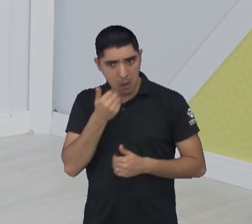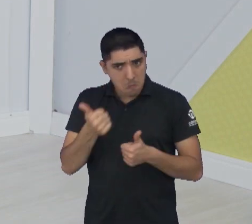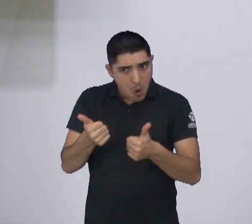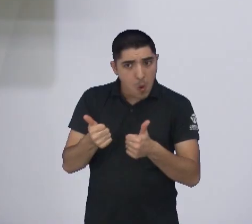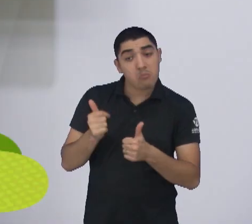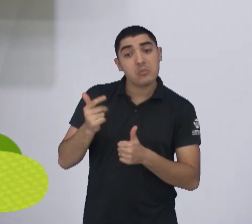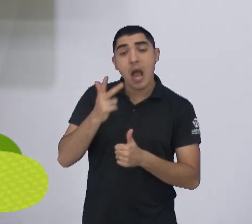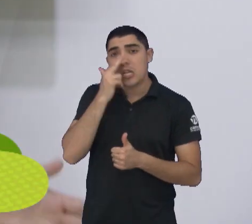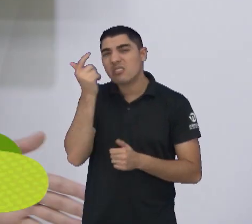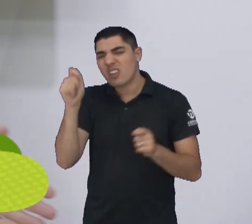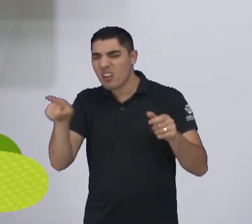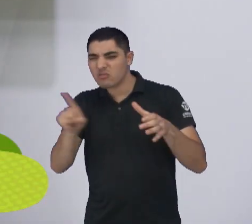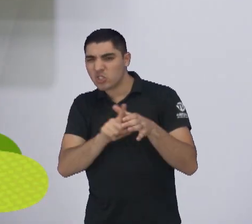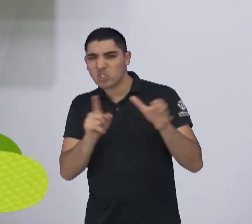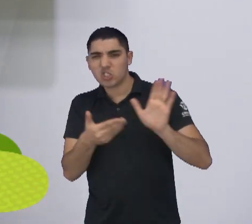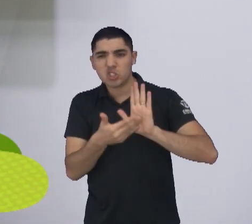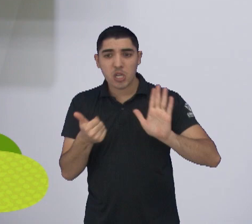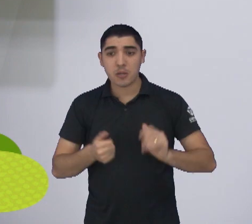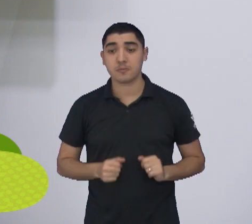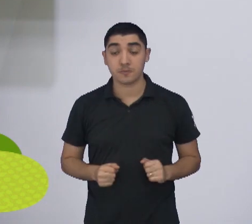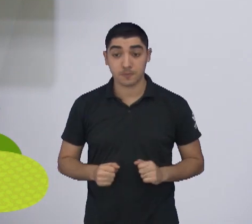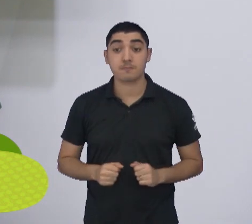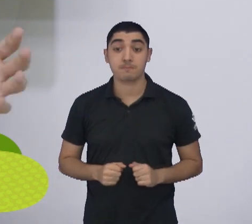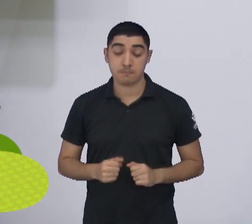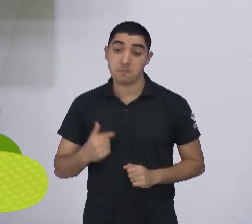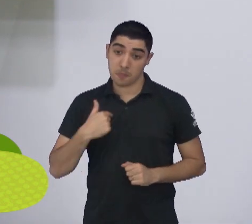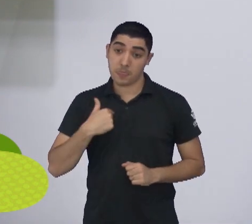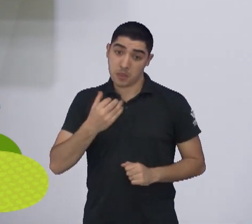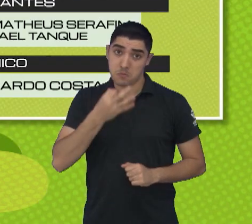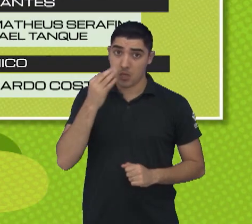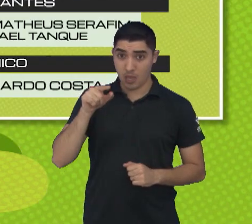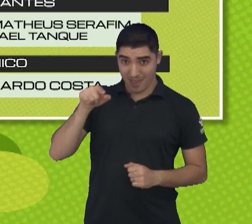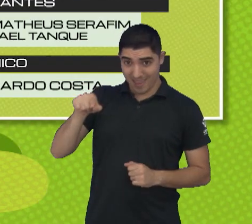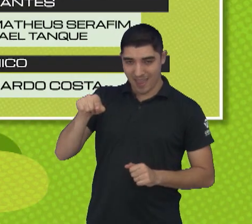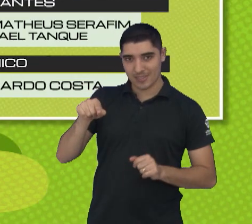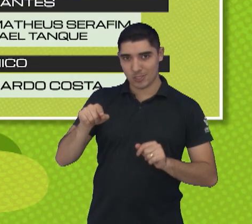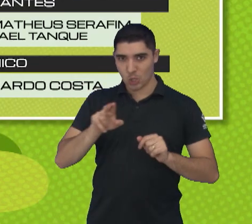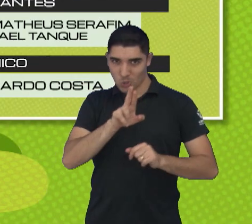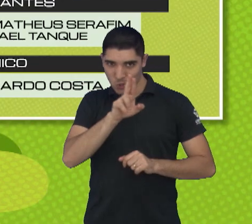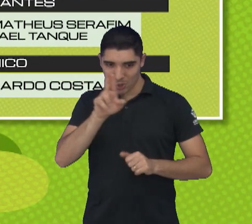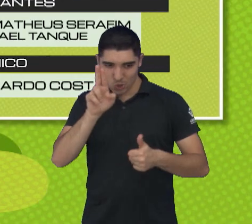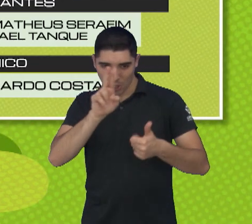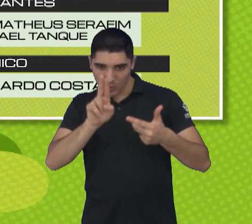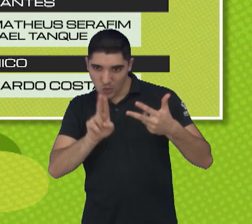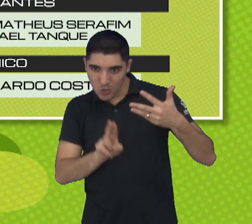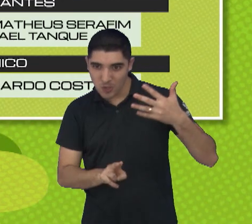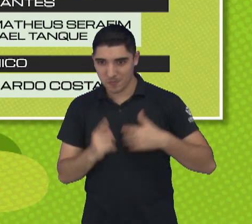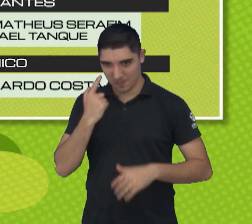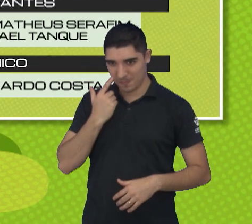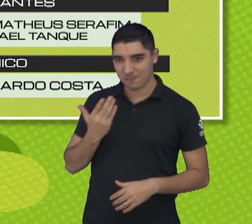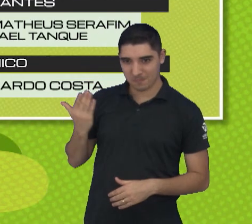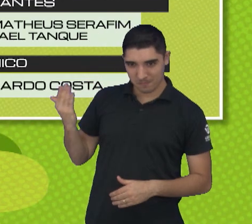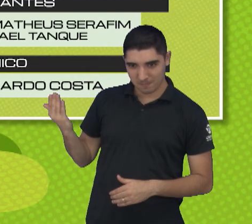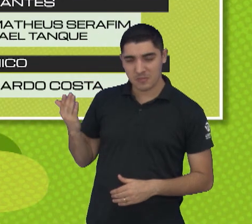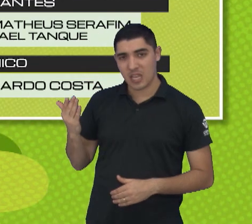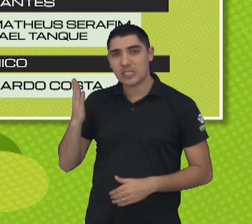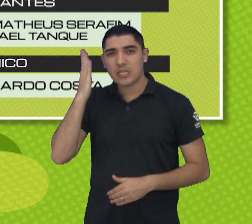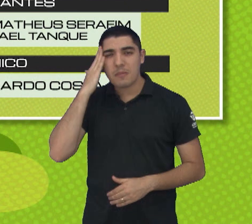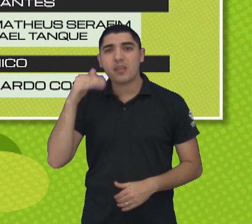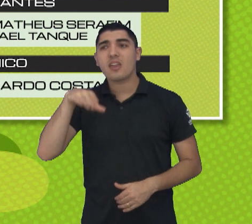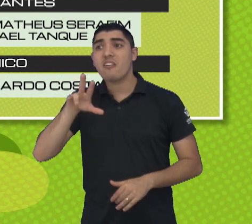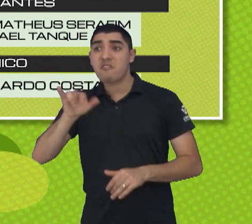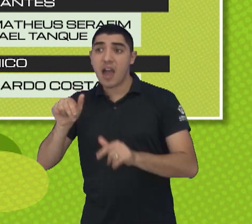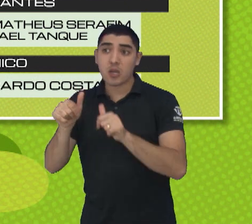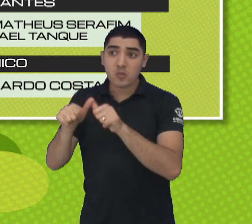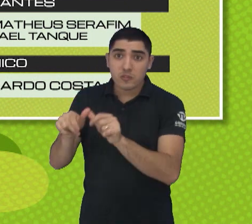ok? Eu acho que essa lista aí, primeiro que essa lista já era, a gente já falava em off, né, quem vai, quem fica, a gente fazia mais